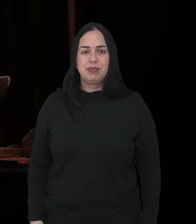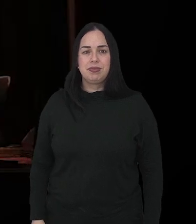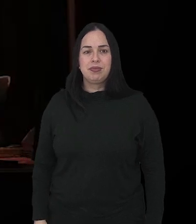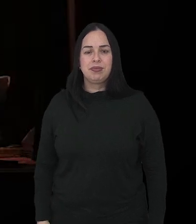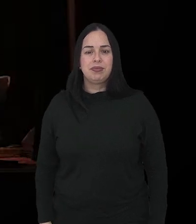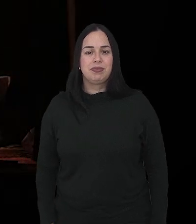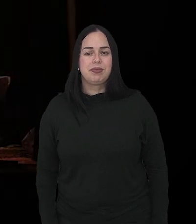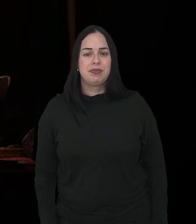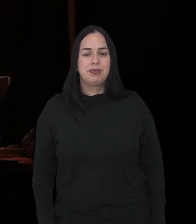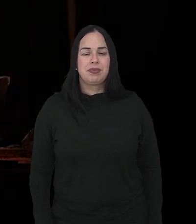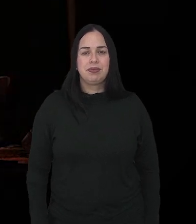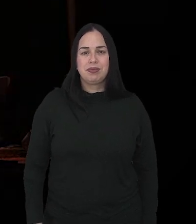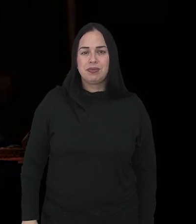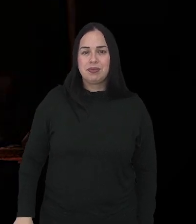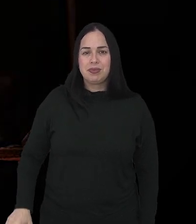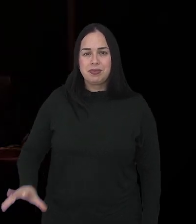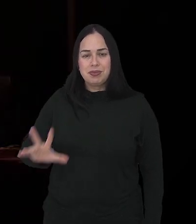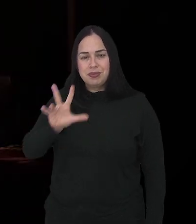cada braço uma